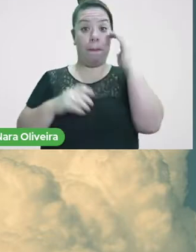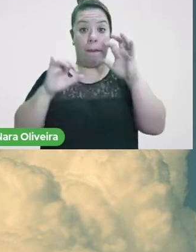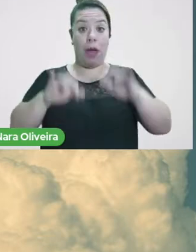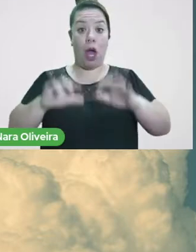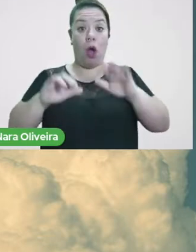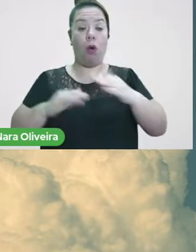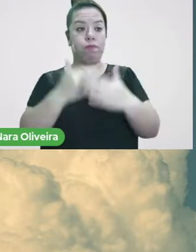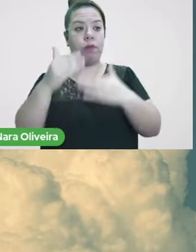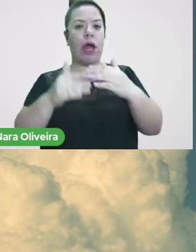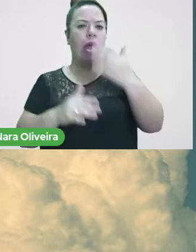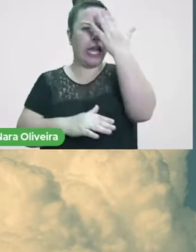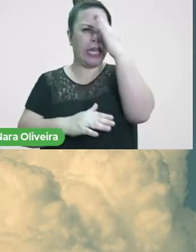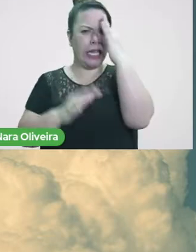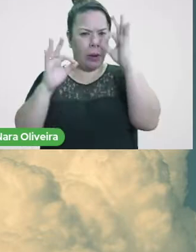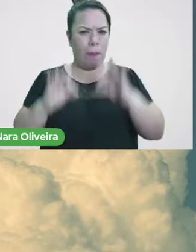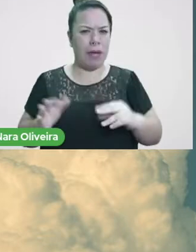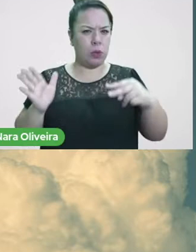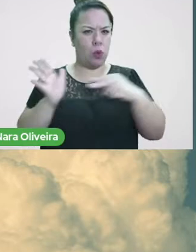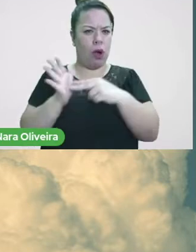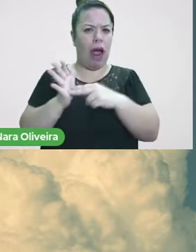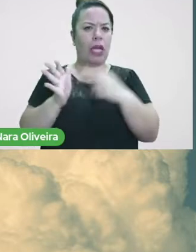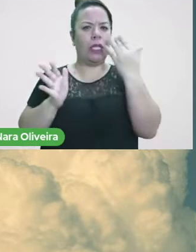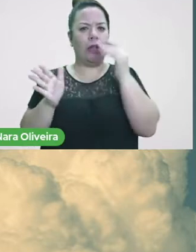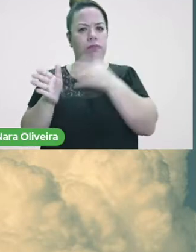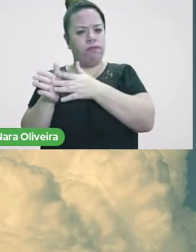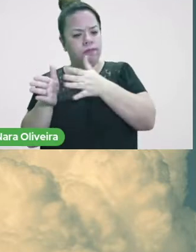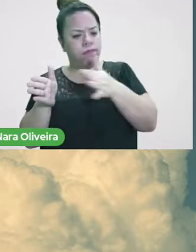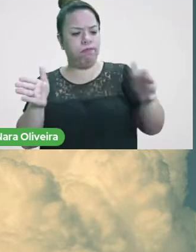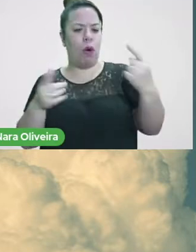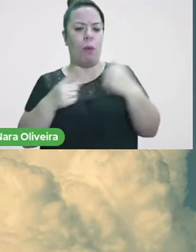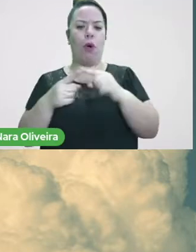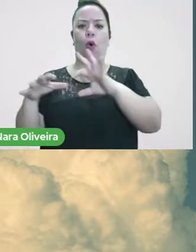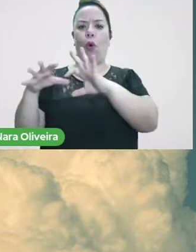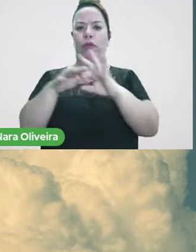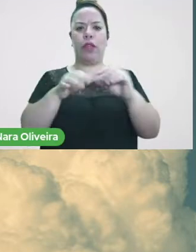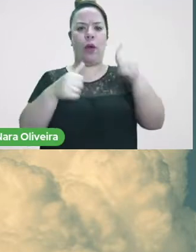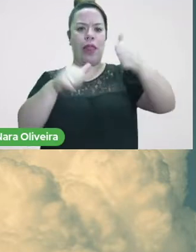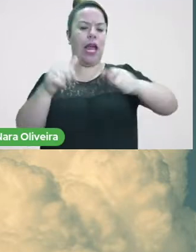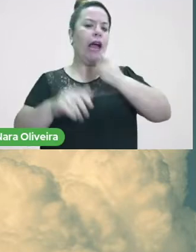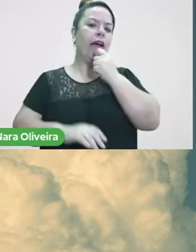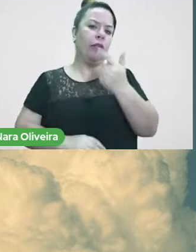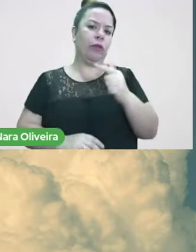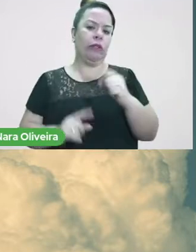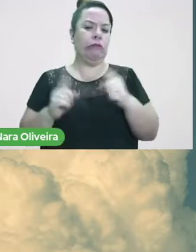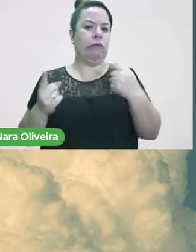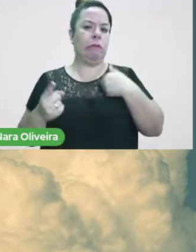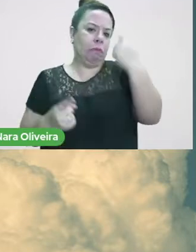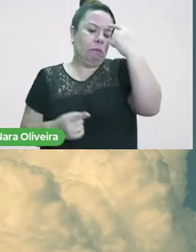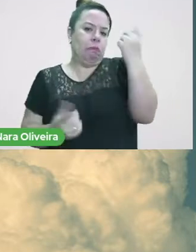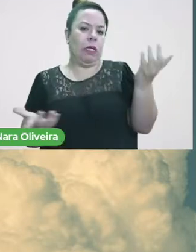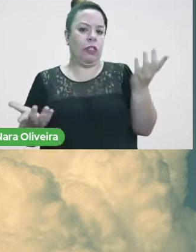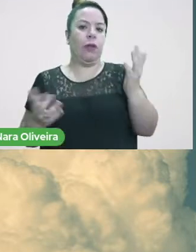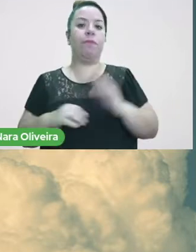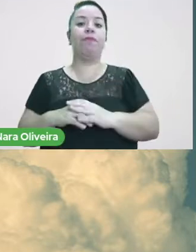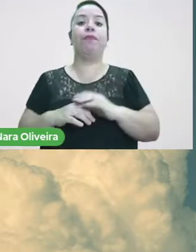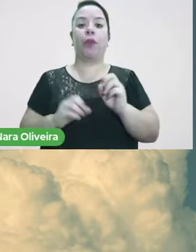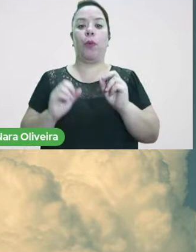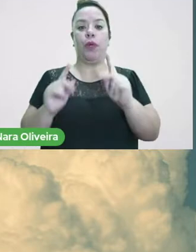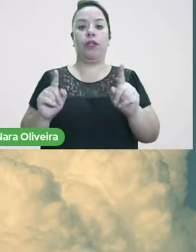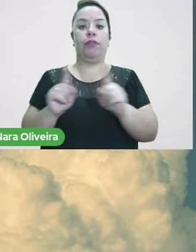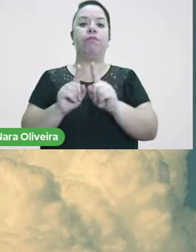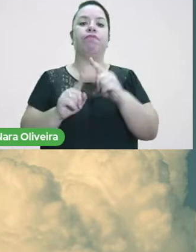que é o card, supondo que ele não teve todo o contexto de análise e tudo, tá? Então o time decidiu fazer um kickoff. Ok, aí eu vou fazer o